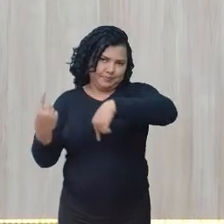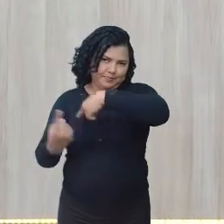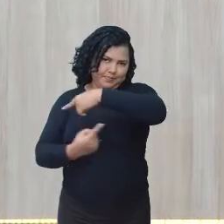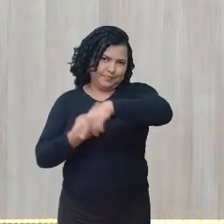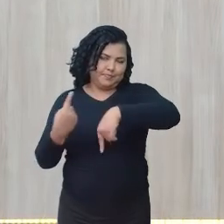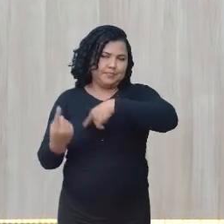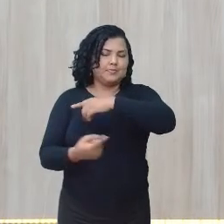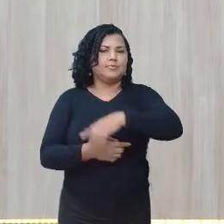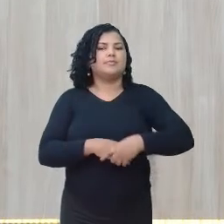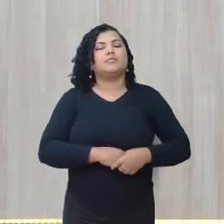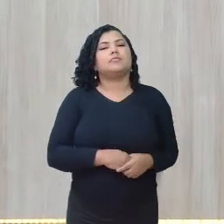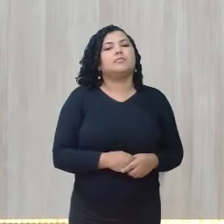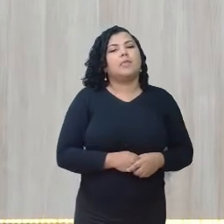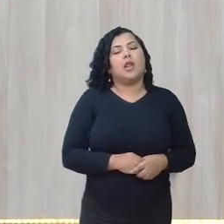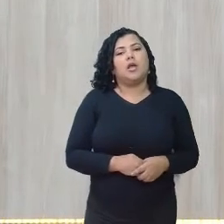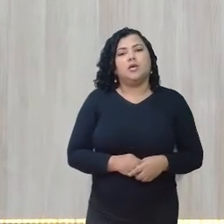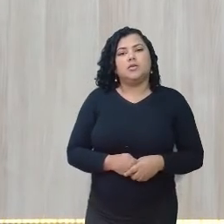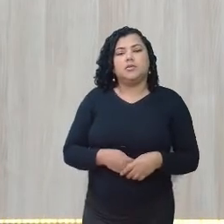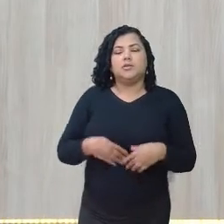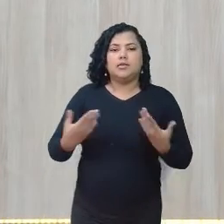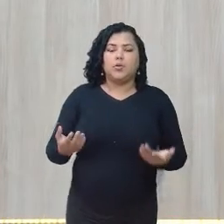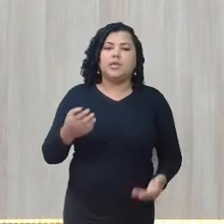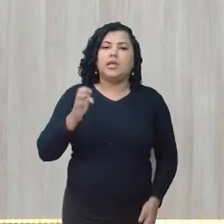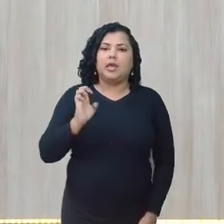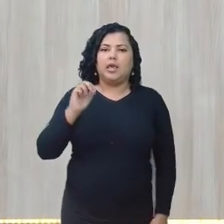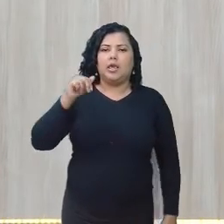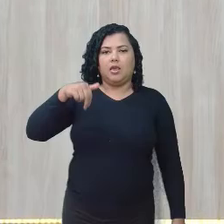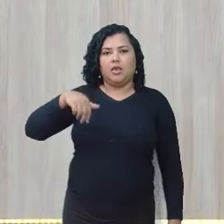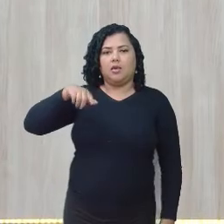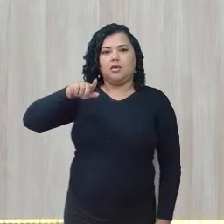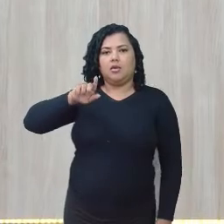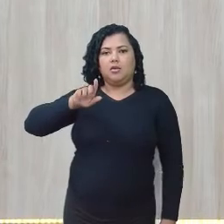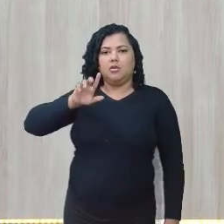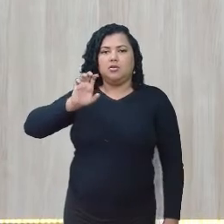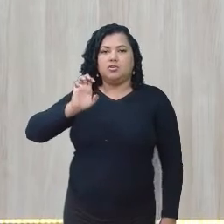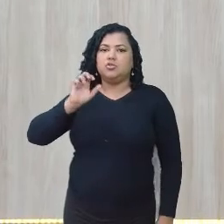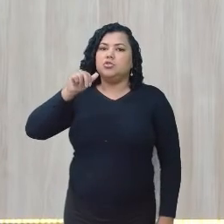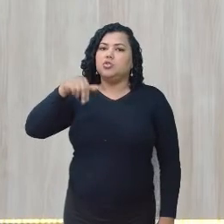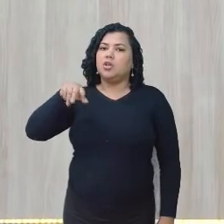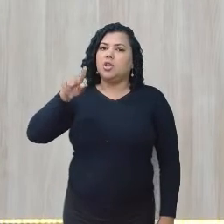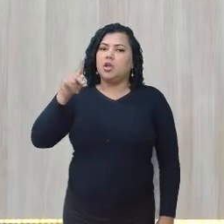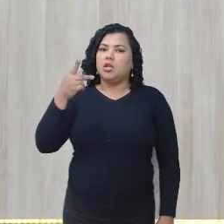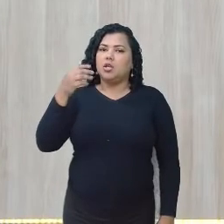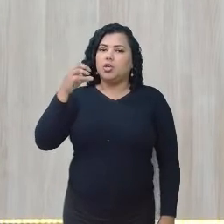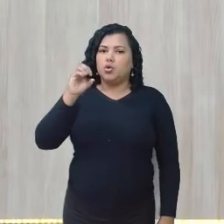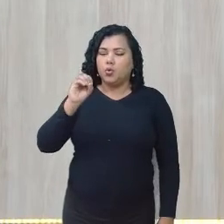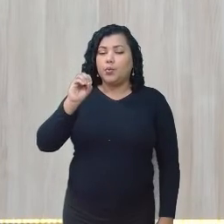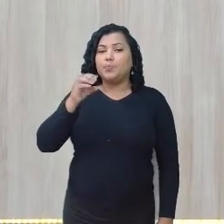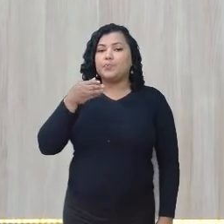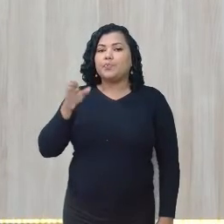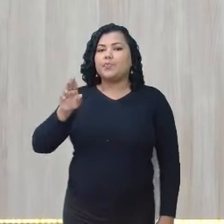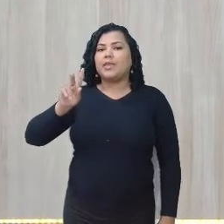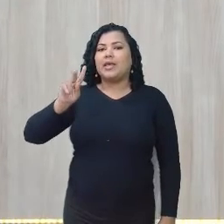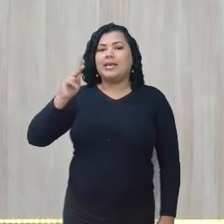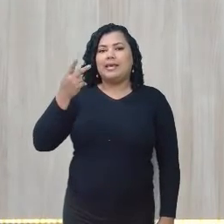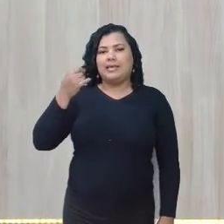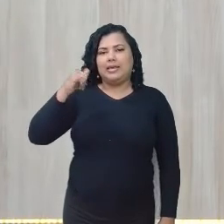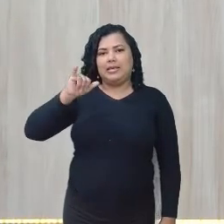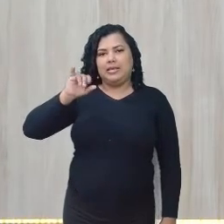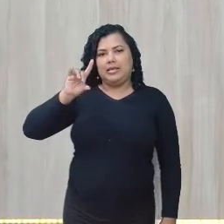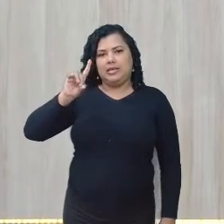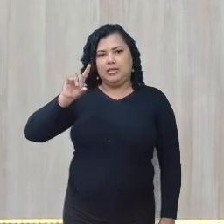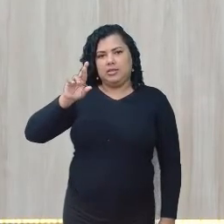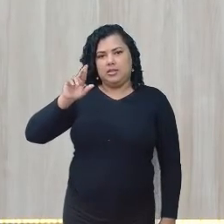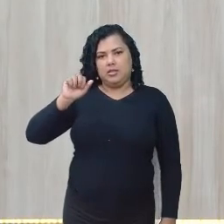cana-de-açúcar. Então, isso é o que a gente chama de engenho hidráulico ou engenho real. Então, a gente tem o engenho de